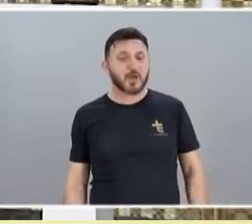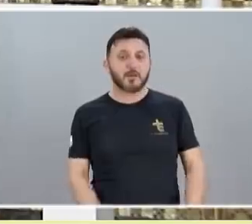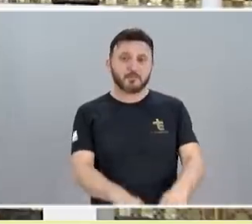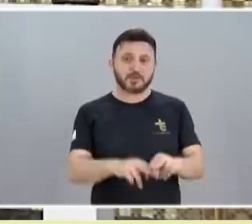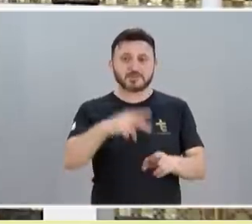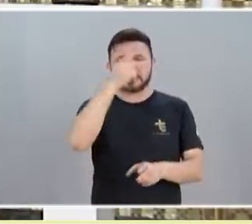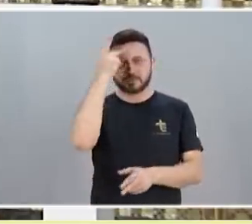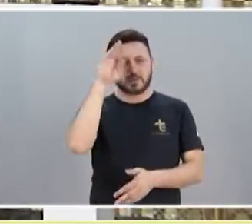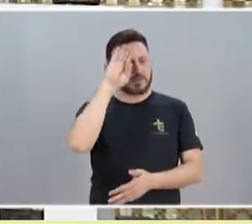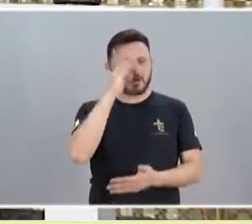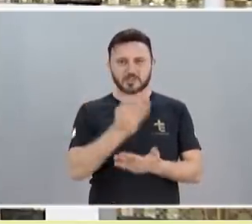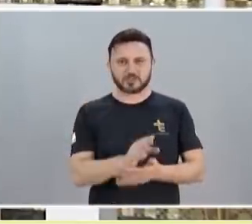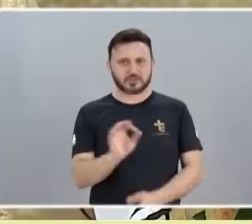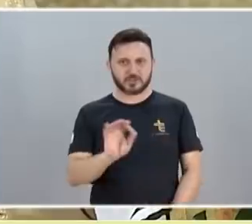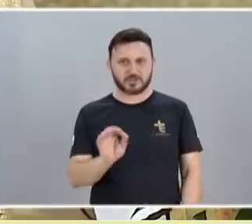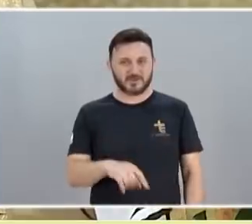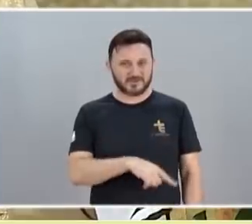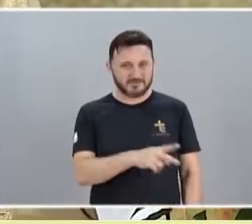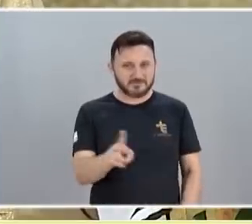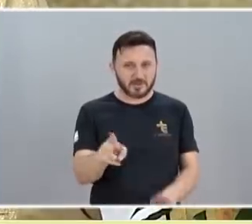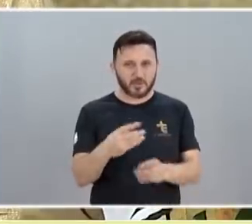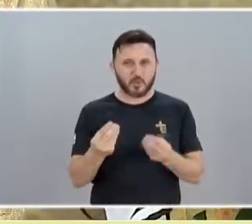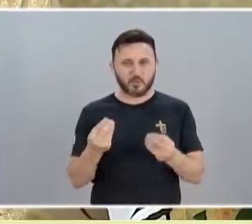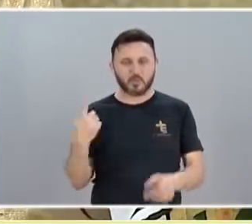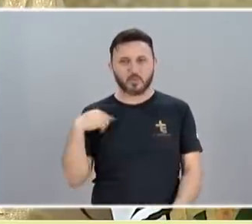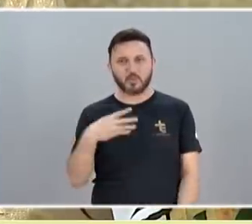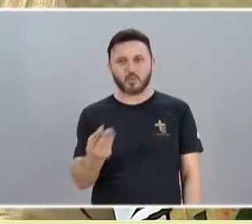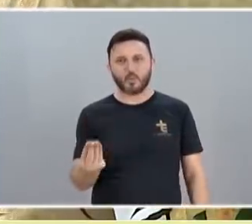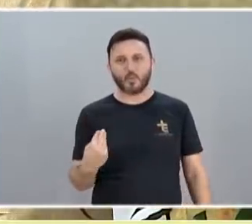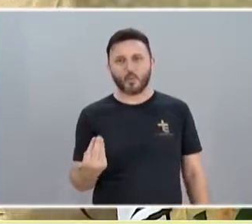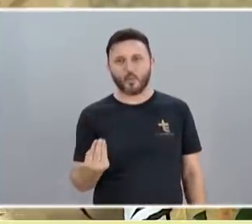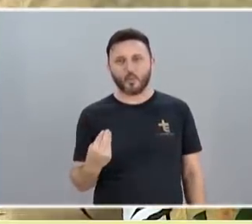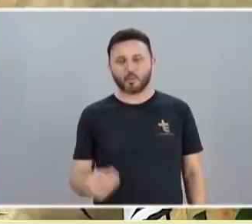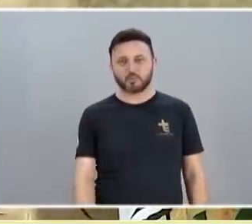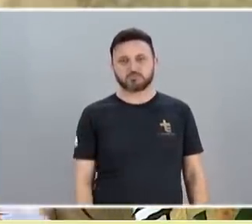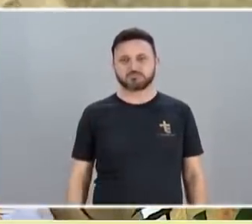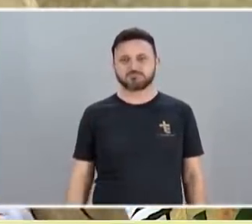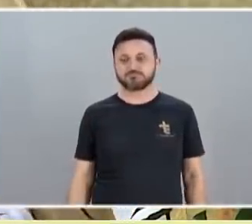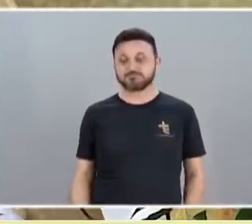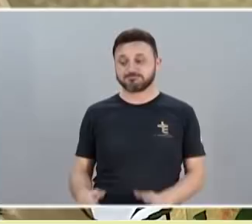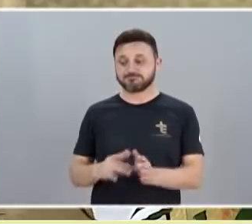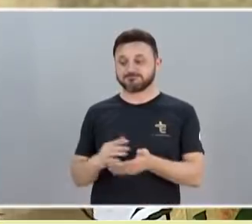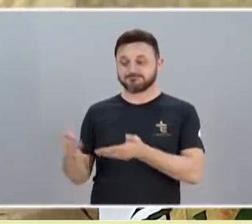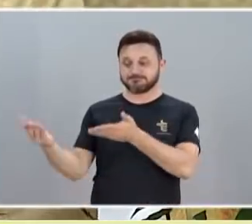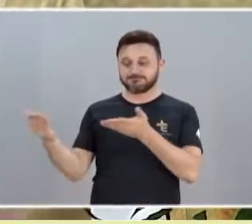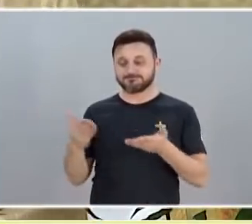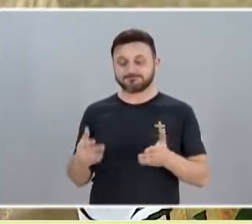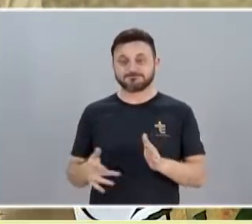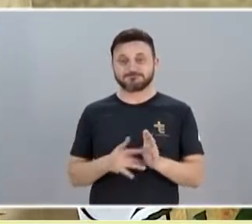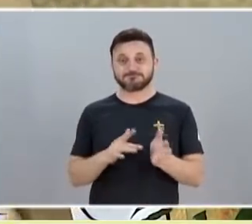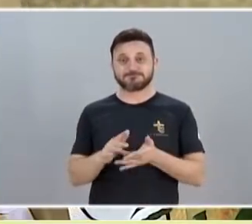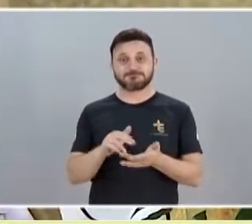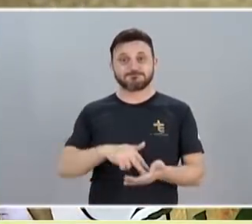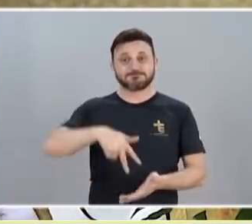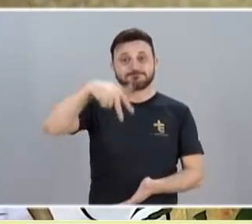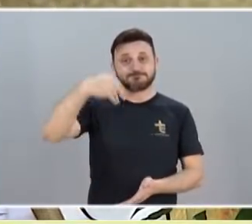Se percebe como nós enfraquecemos a presença do Cristo ressuscitado no